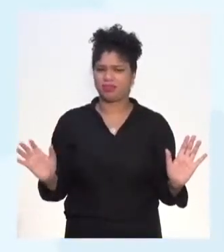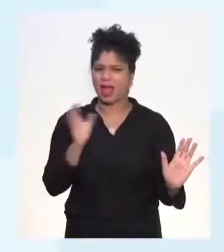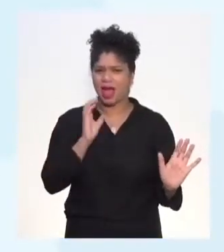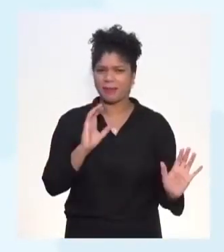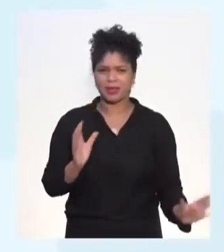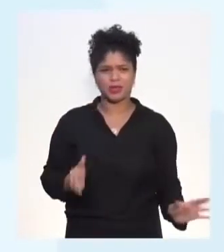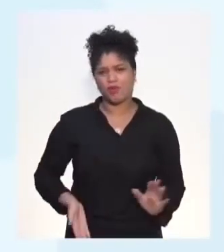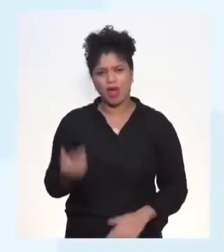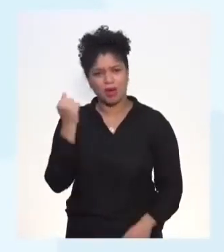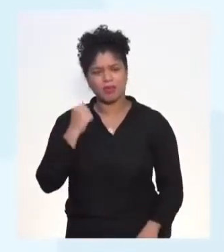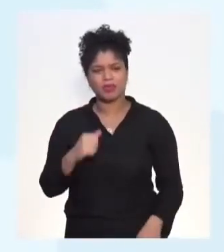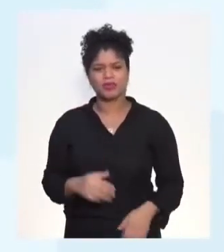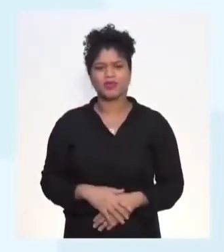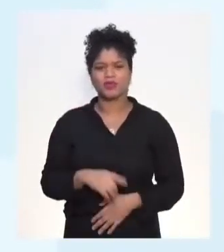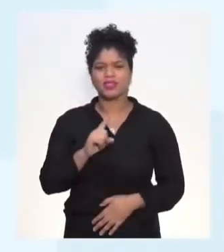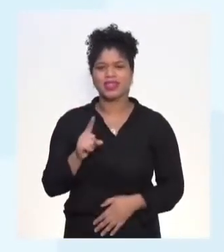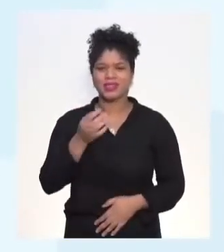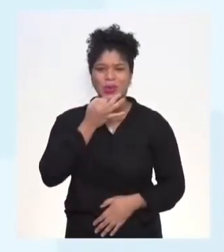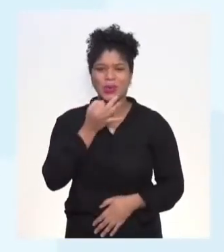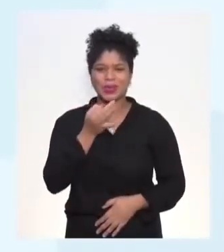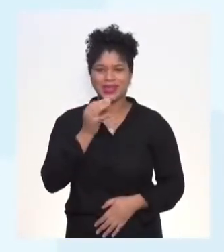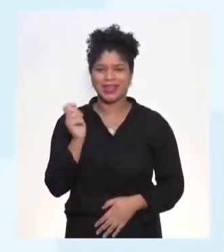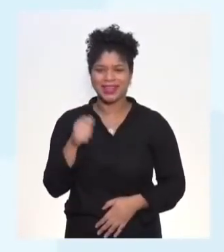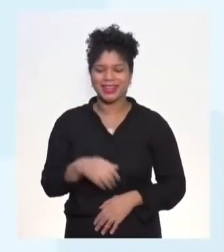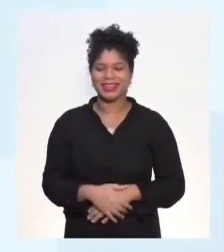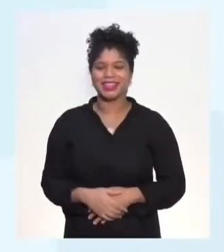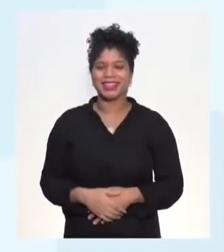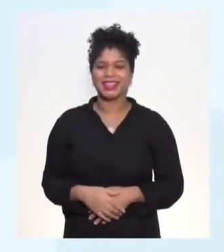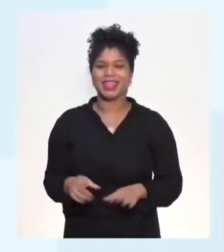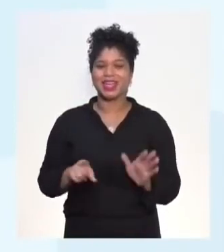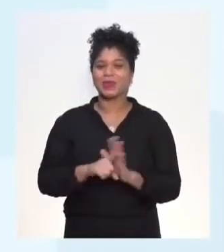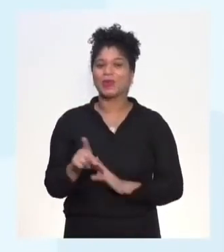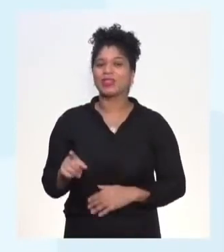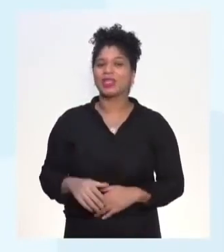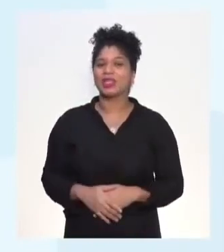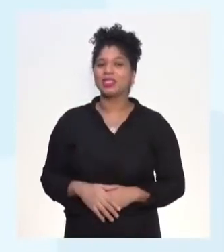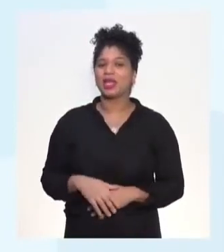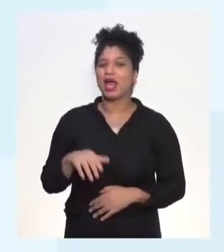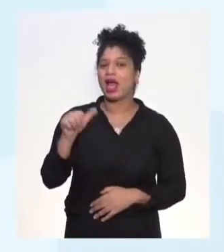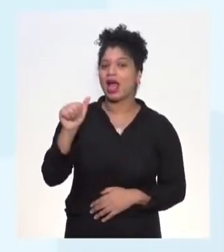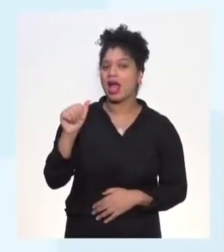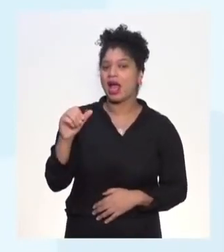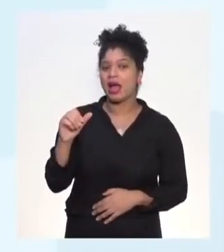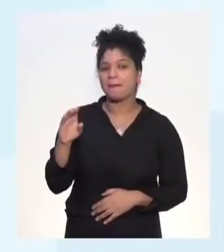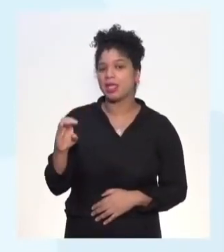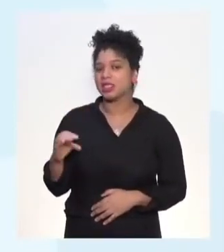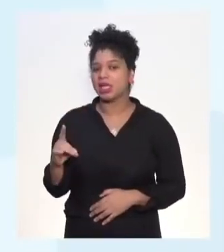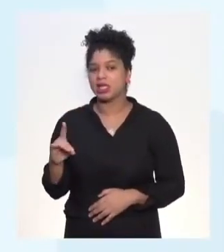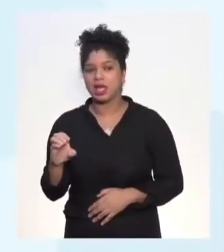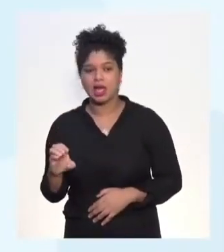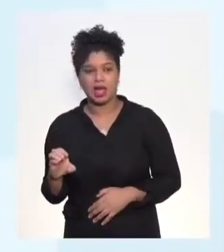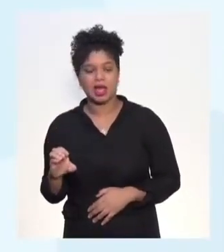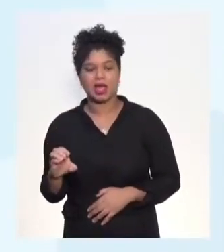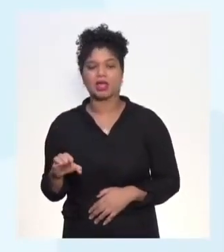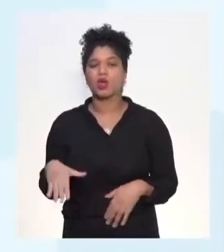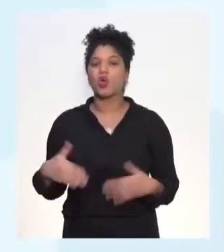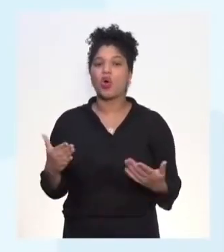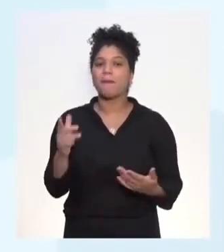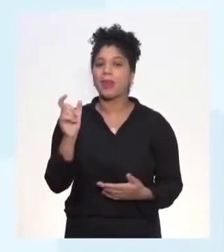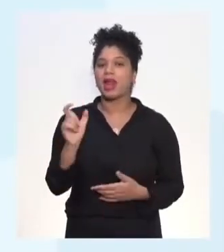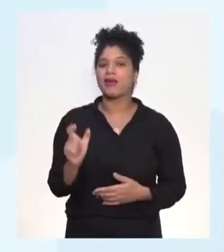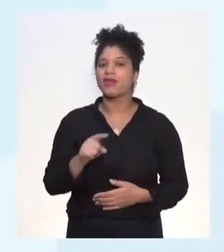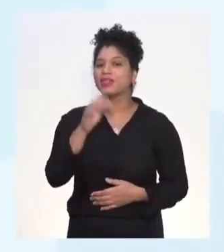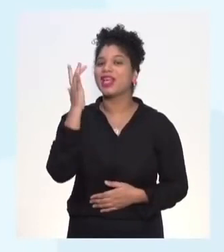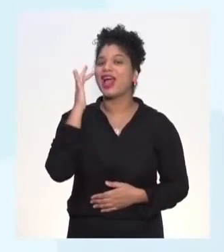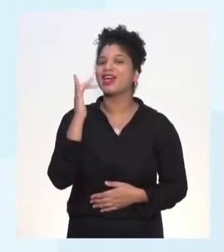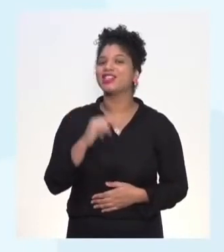Vamos lá. Eu quero que você responda com a letra ou com a palavra. Olha só, tem um lugar aí na tela. Um lugar como este